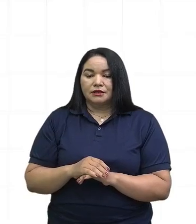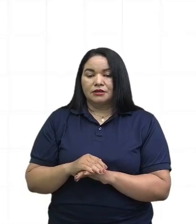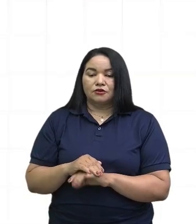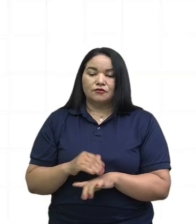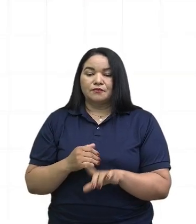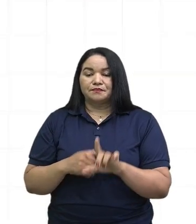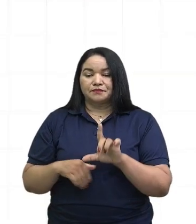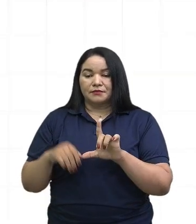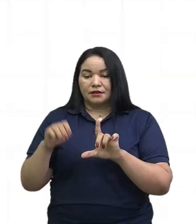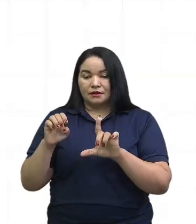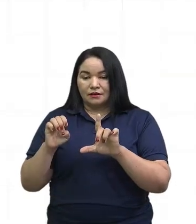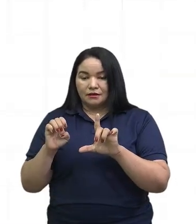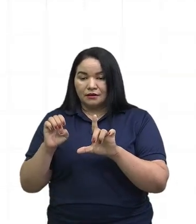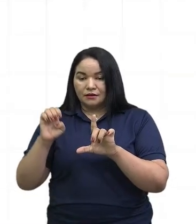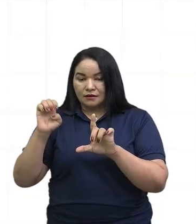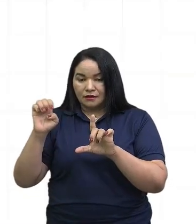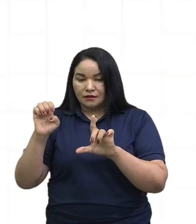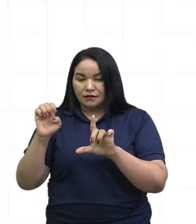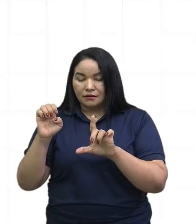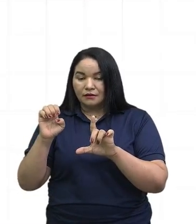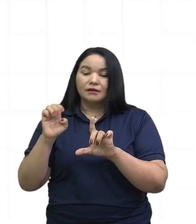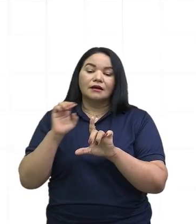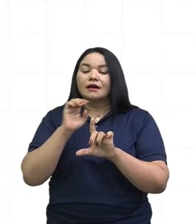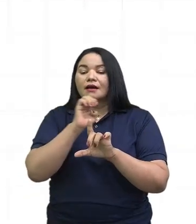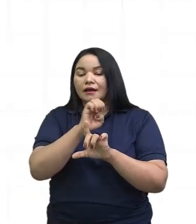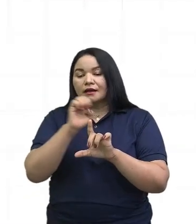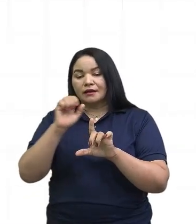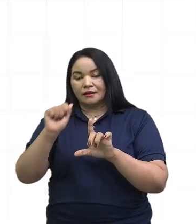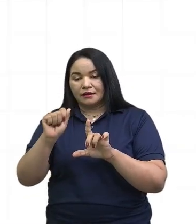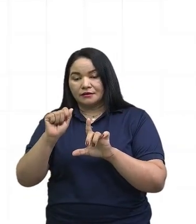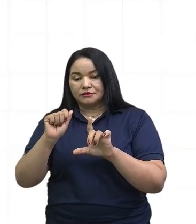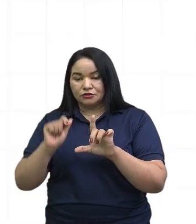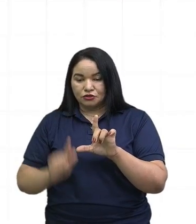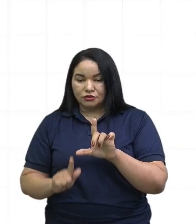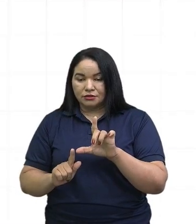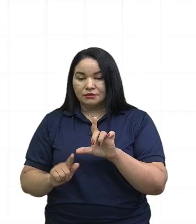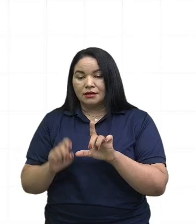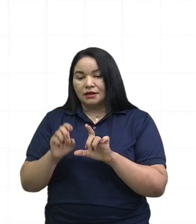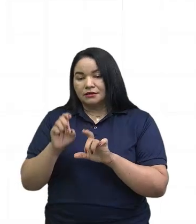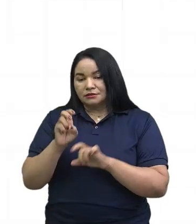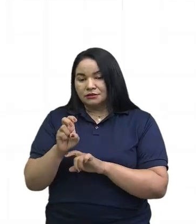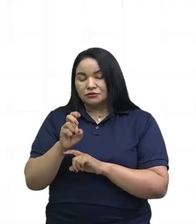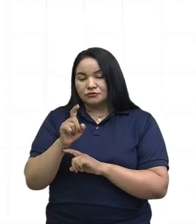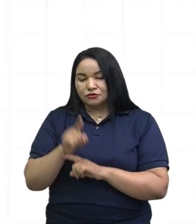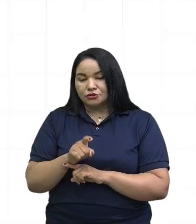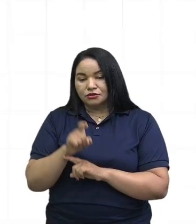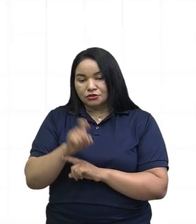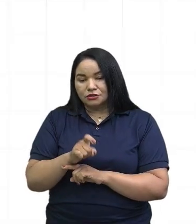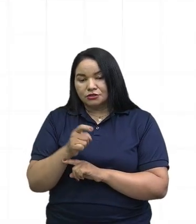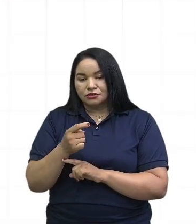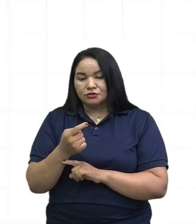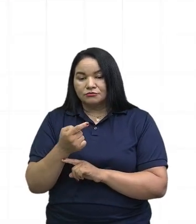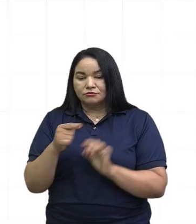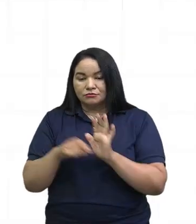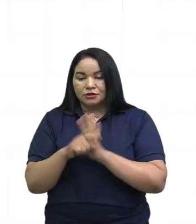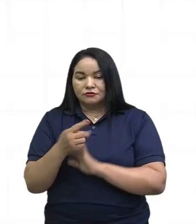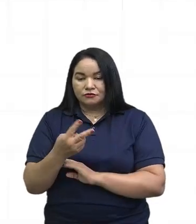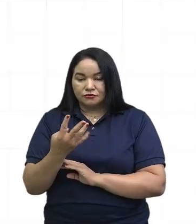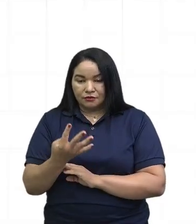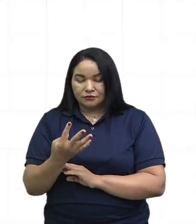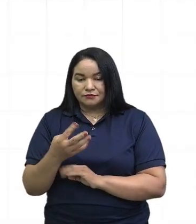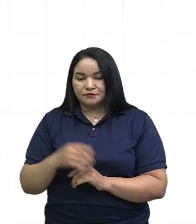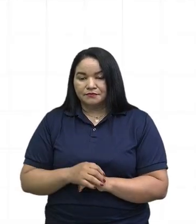EAG, ó, o ângulo EAG está representado por 5x menos 24. Ah, se somar tudo isso, pessoal, igualar a